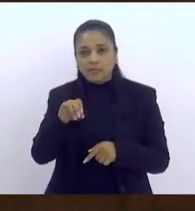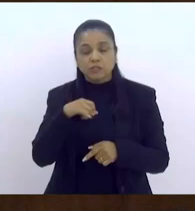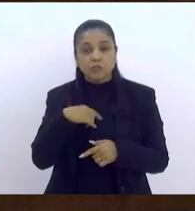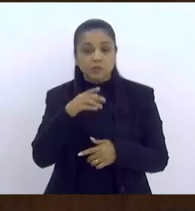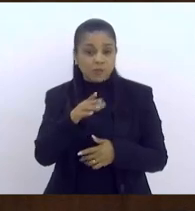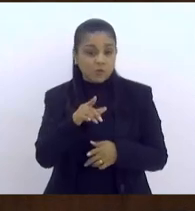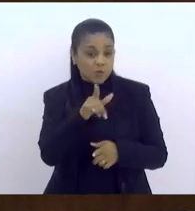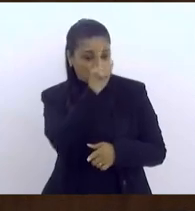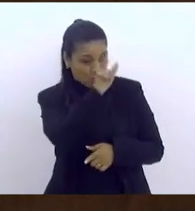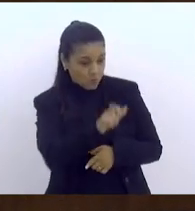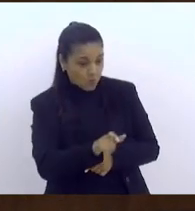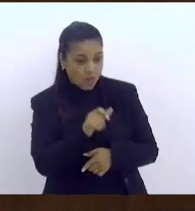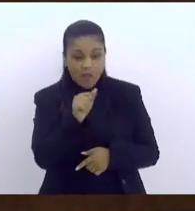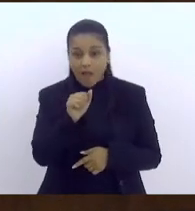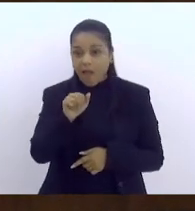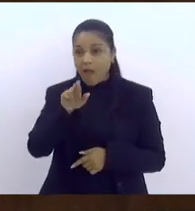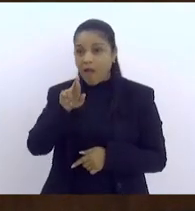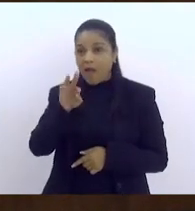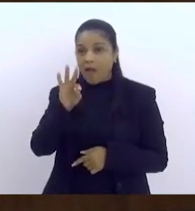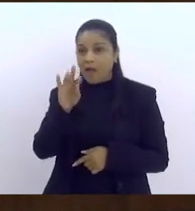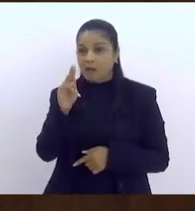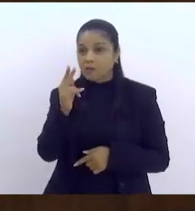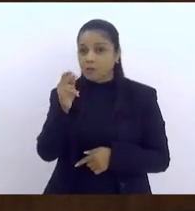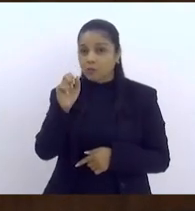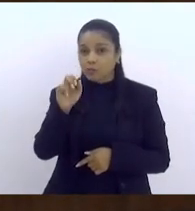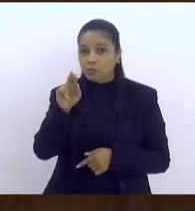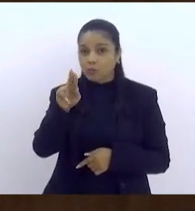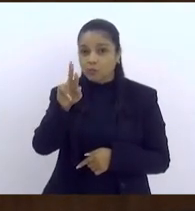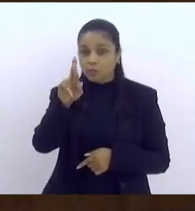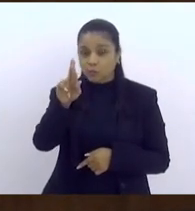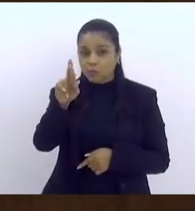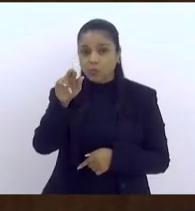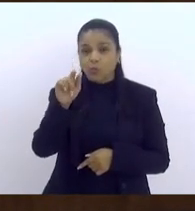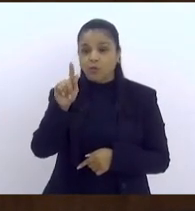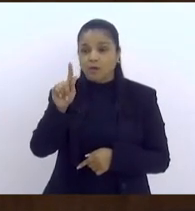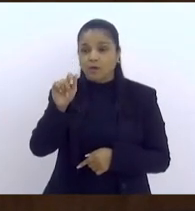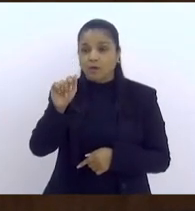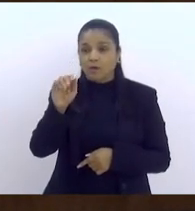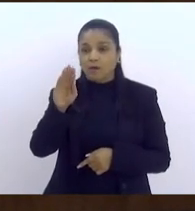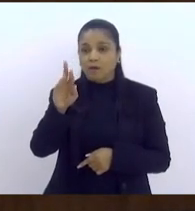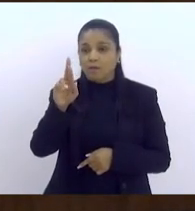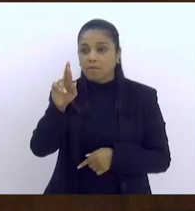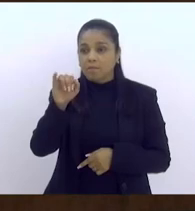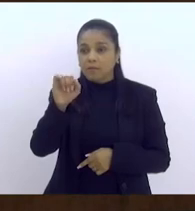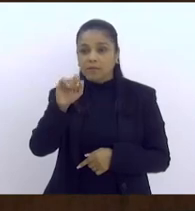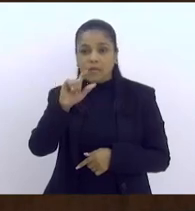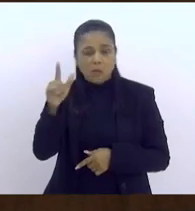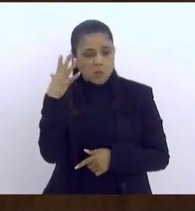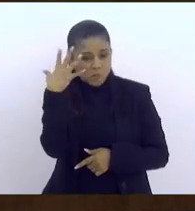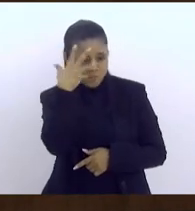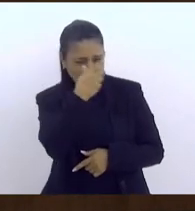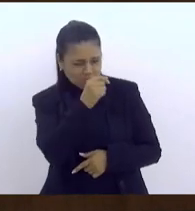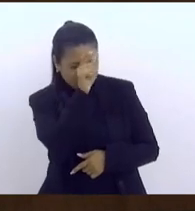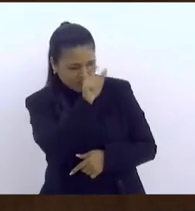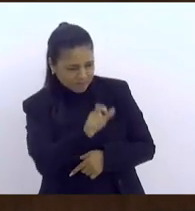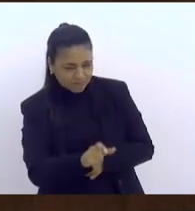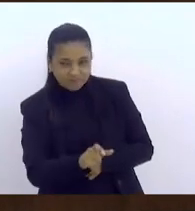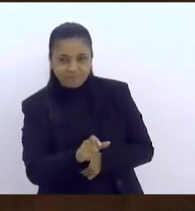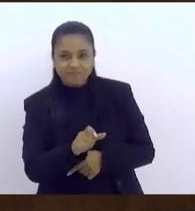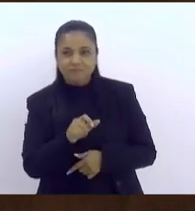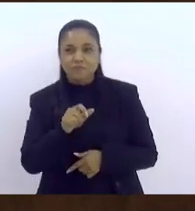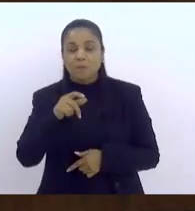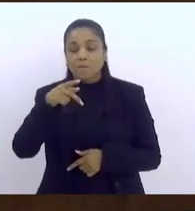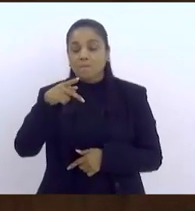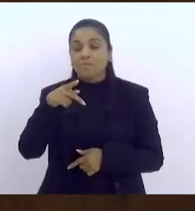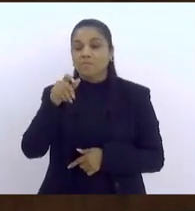aí, ó. Quem não conhece o Arthur Gabriel? Olha como ele está bonito, gente. Arthur Gabriel